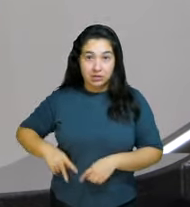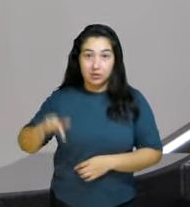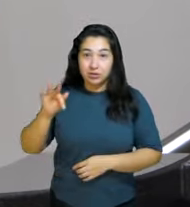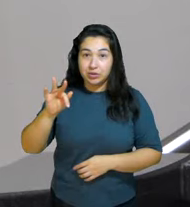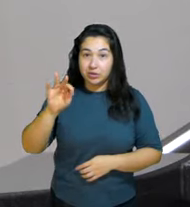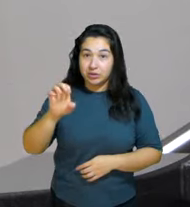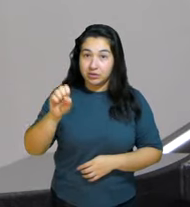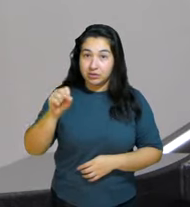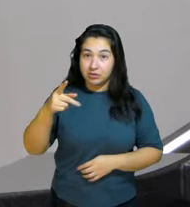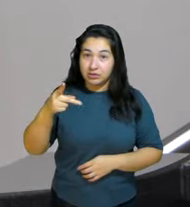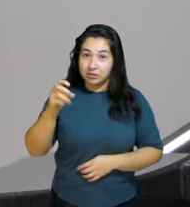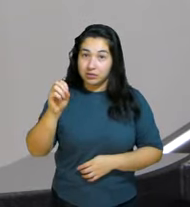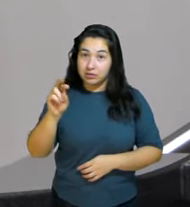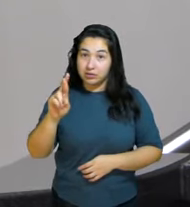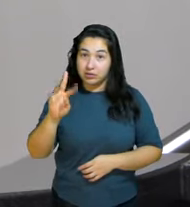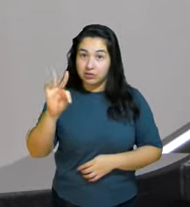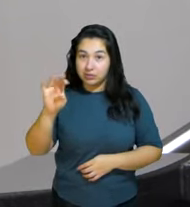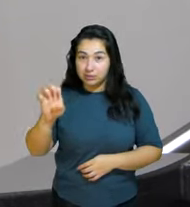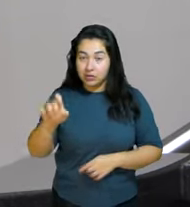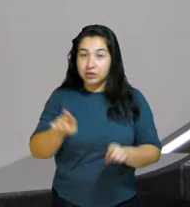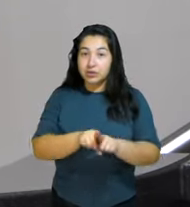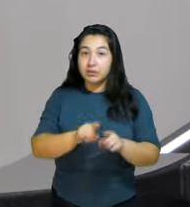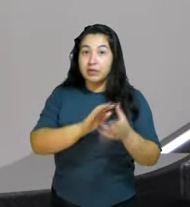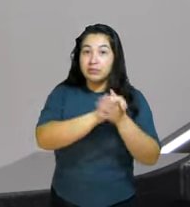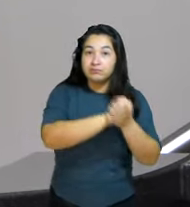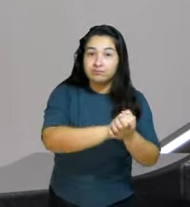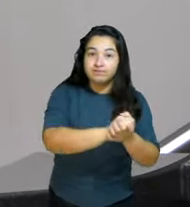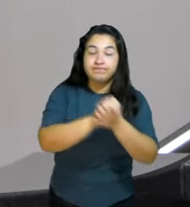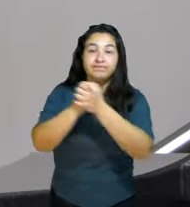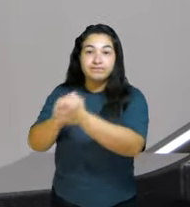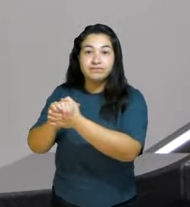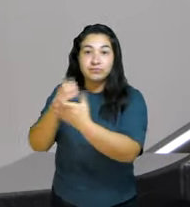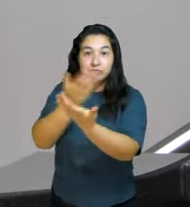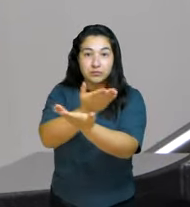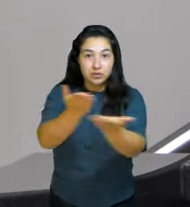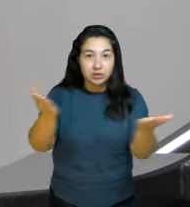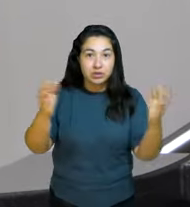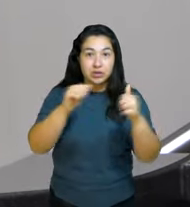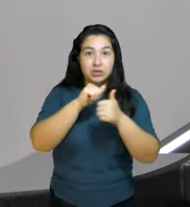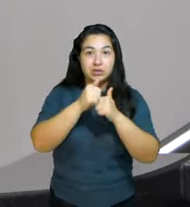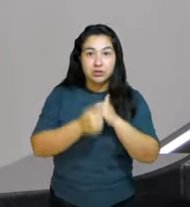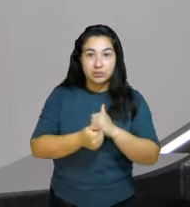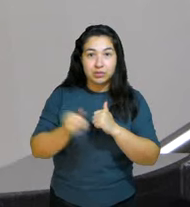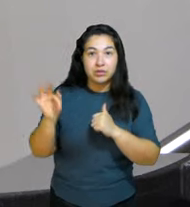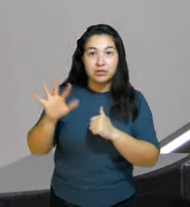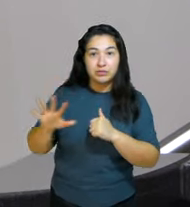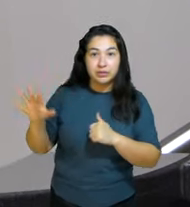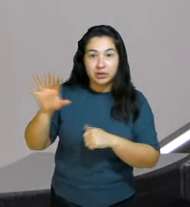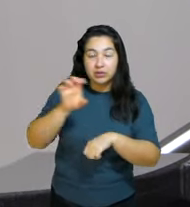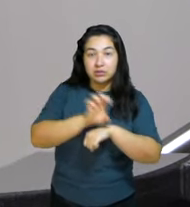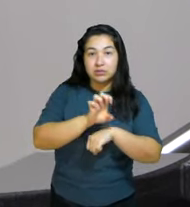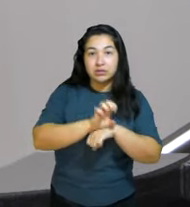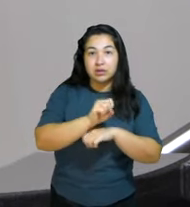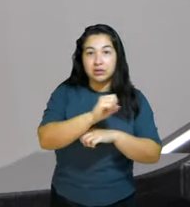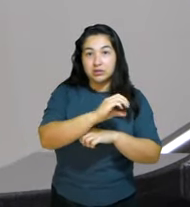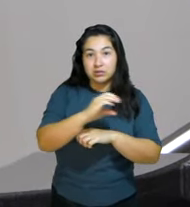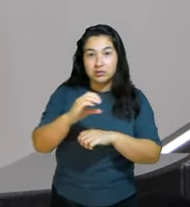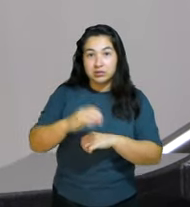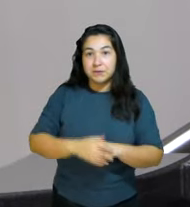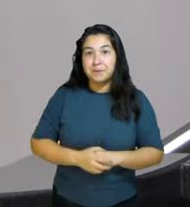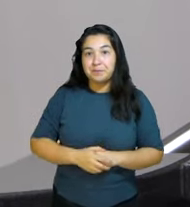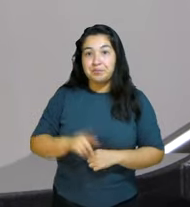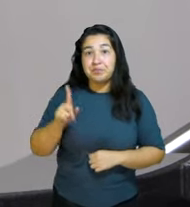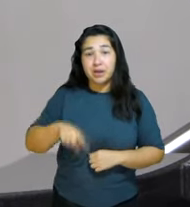meu cumprimento aqui a todos os dirigentes esportivos das federações do Estado de Santa Catarina, que são